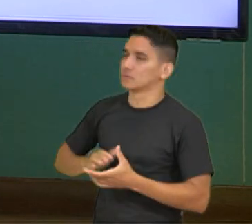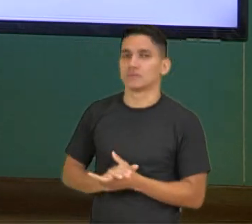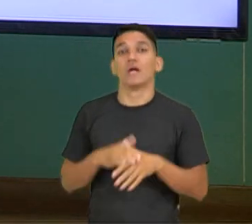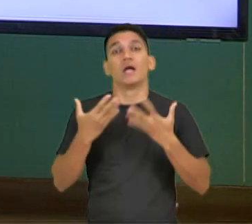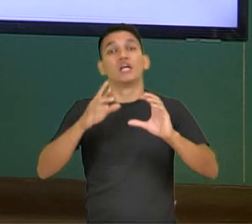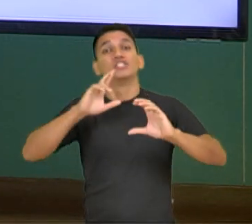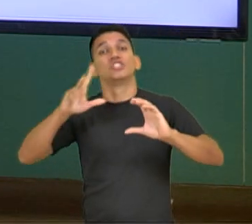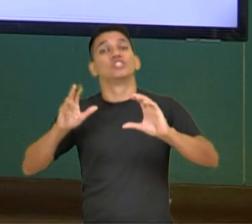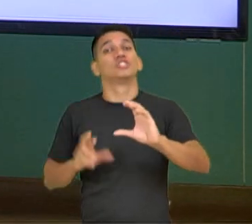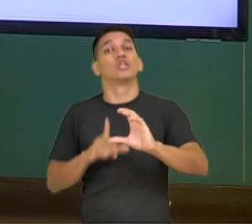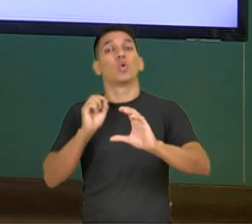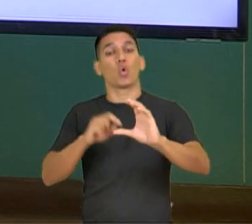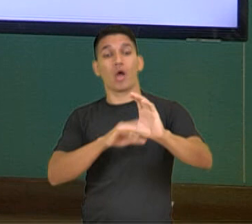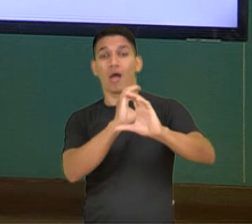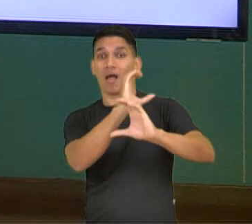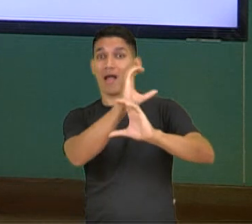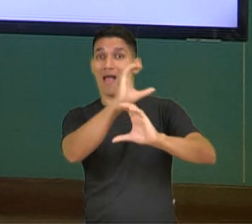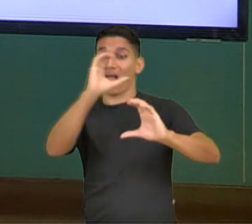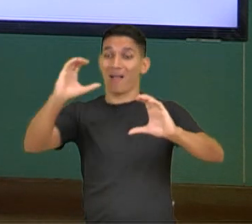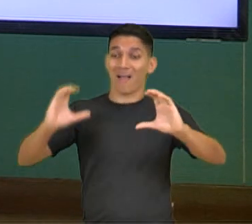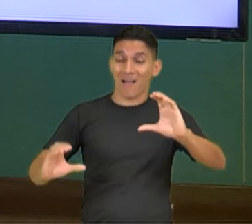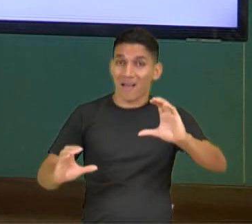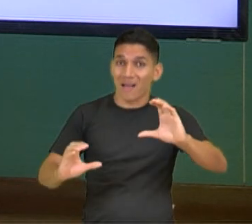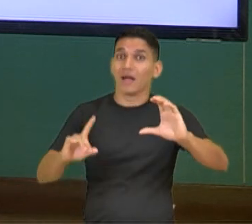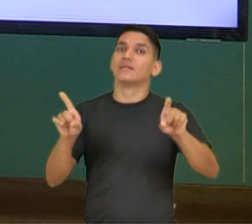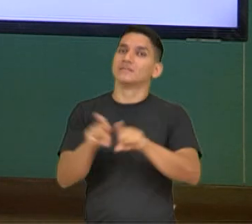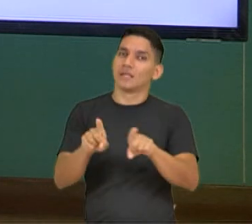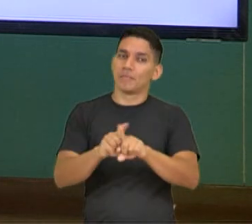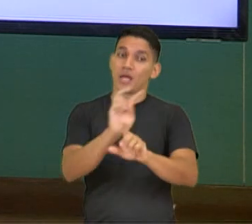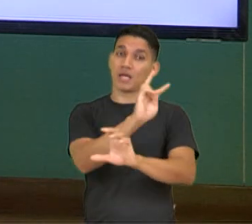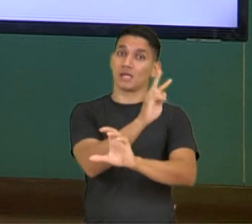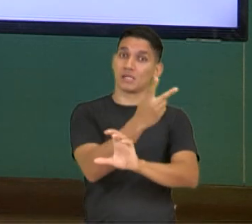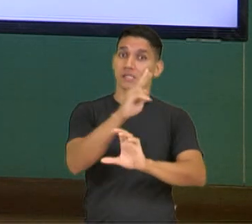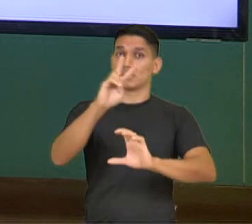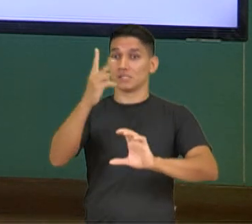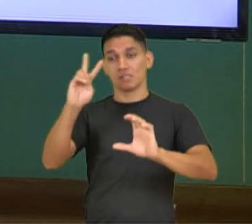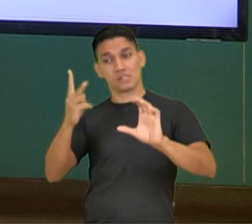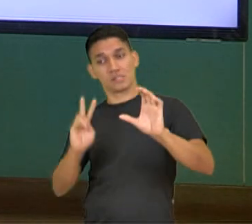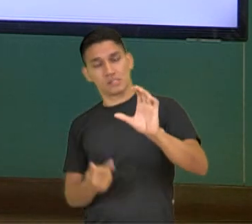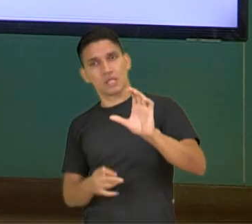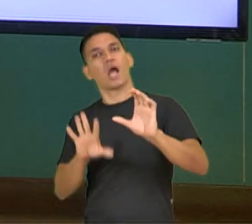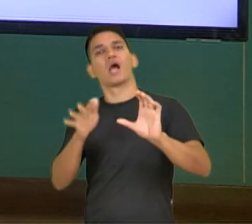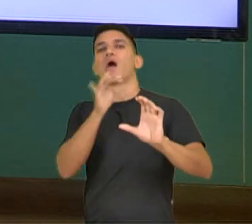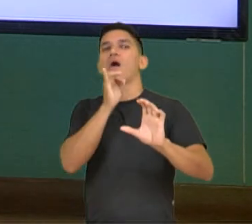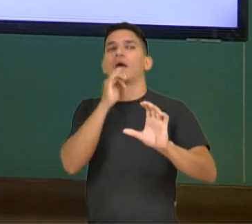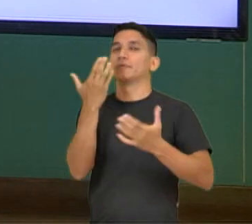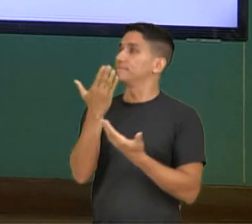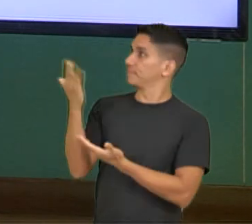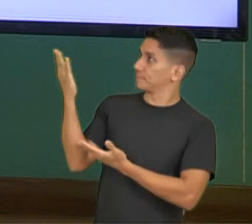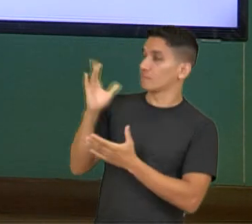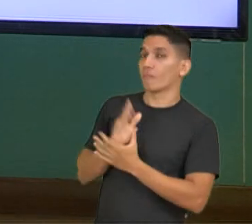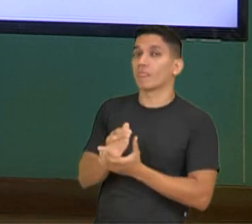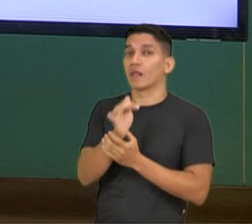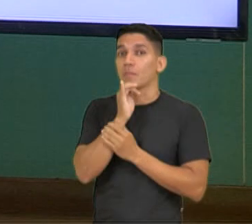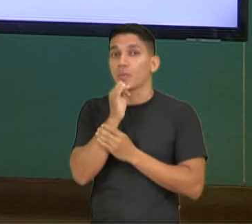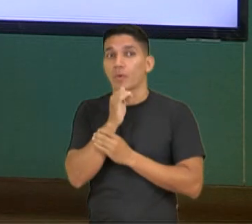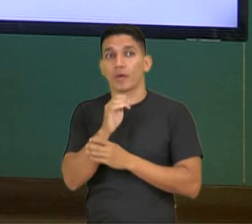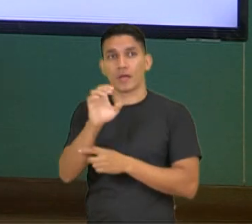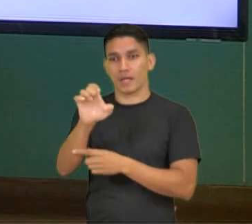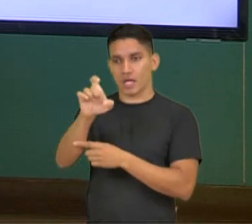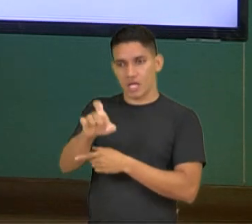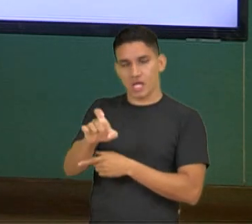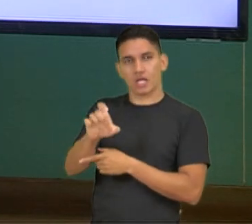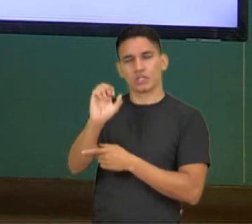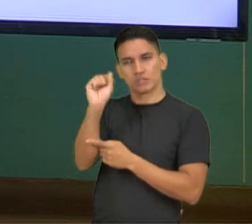Diferente de carbonos e hidrogênios, tá? E aí nós temos exemplos, o enxofre,